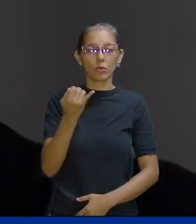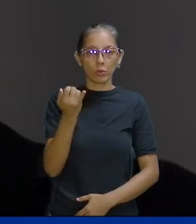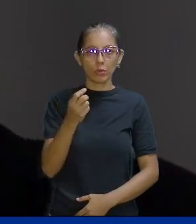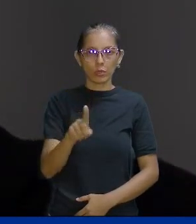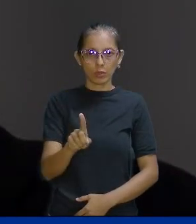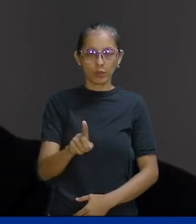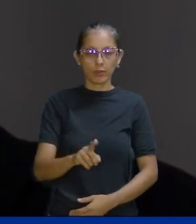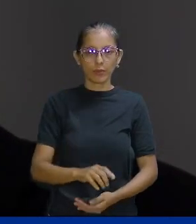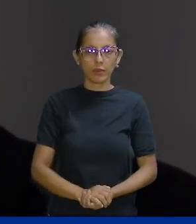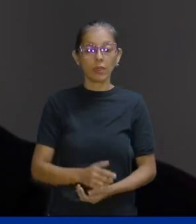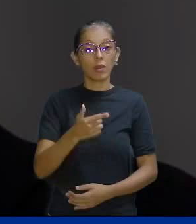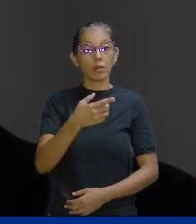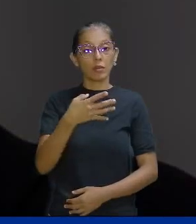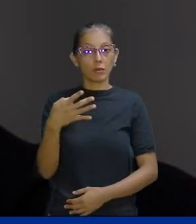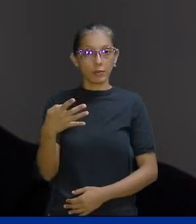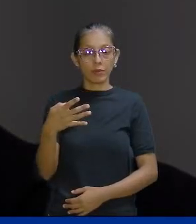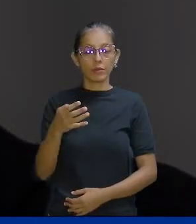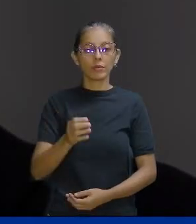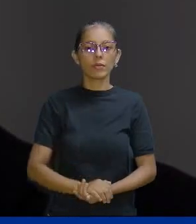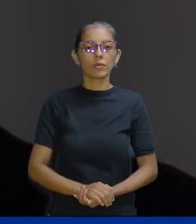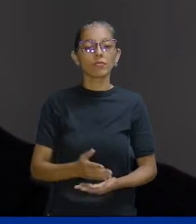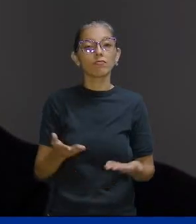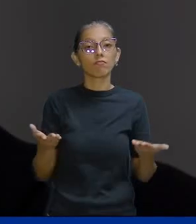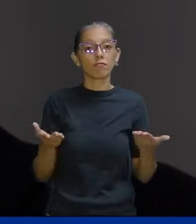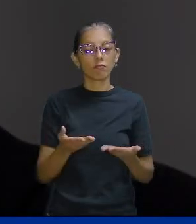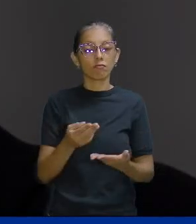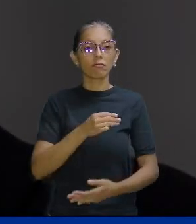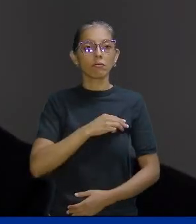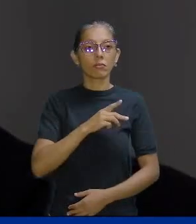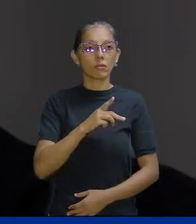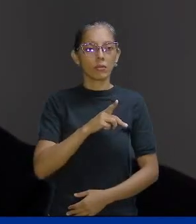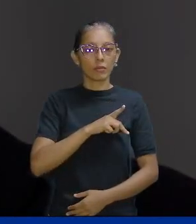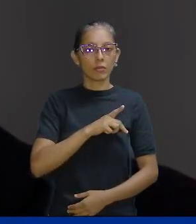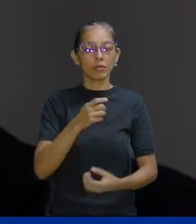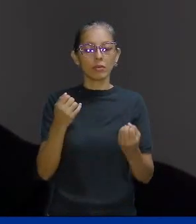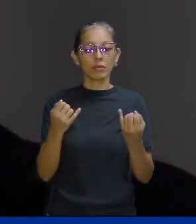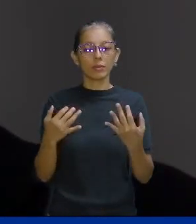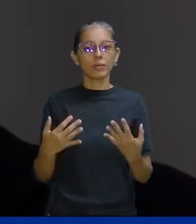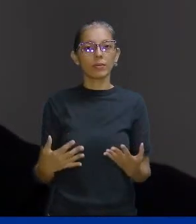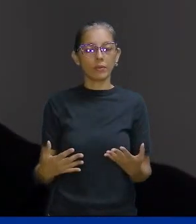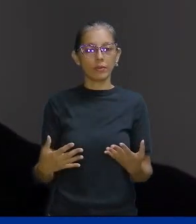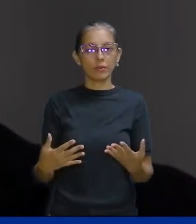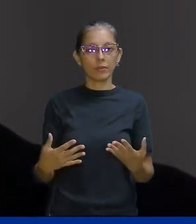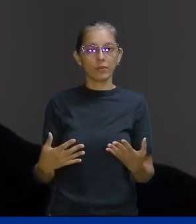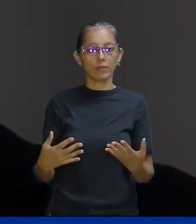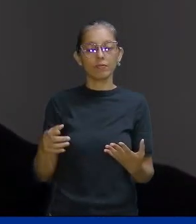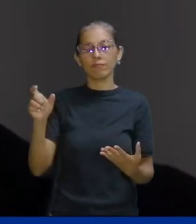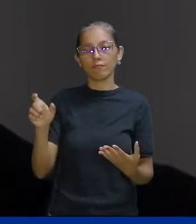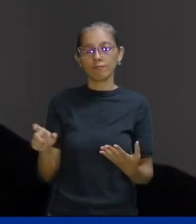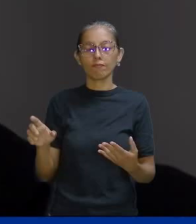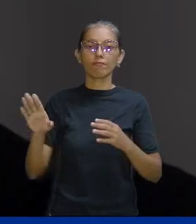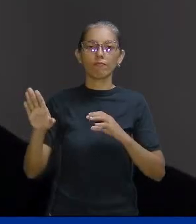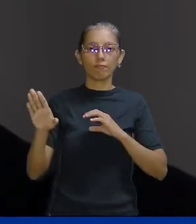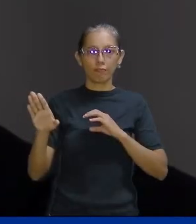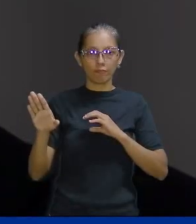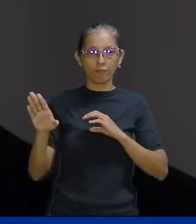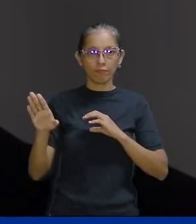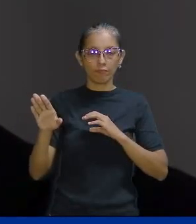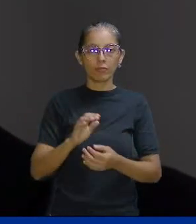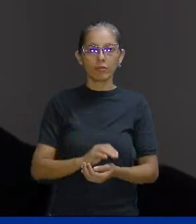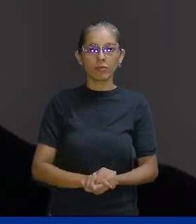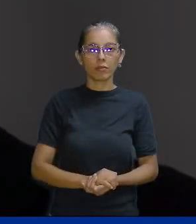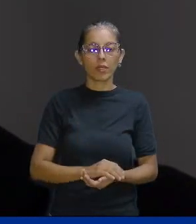2024. Em suas razões, o Ministério Público Eleitoral sustenta que a candidata não comprovou adequadamente